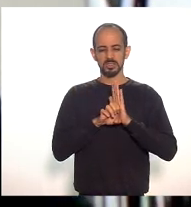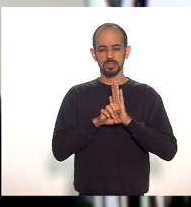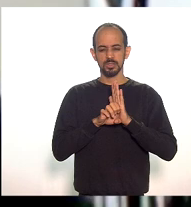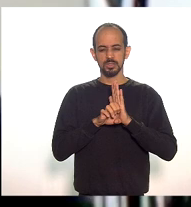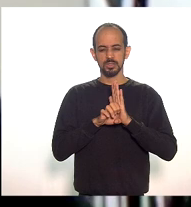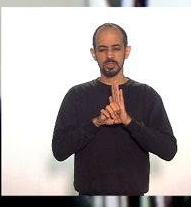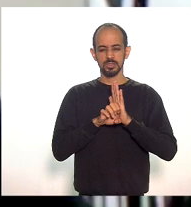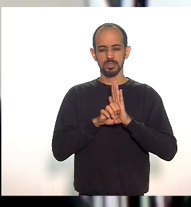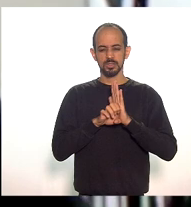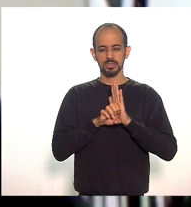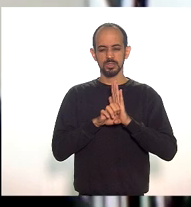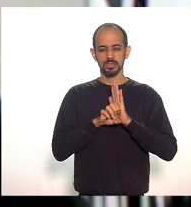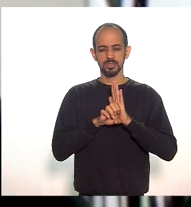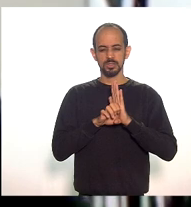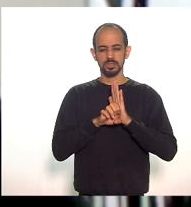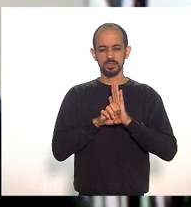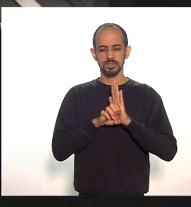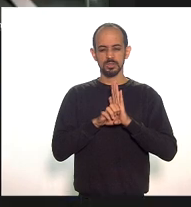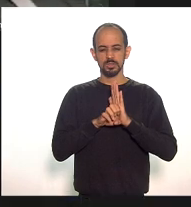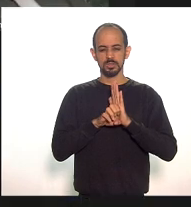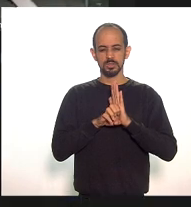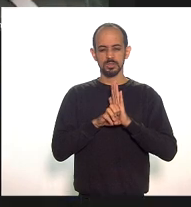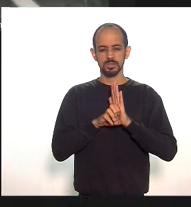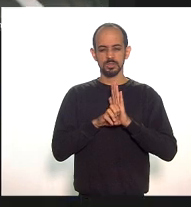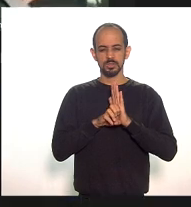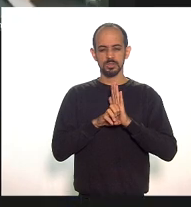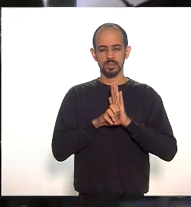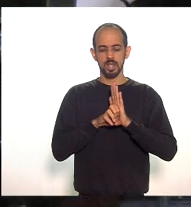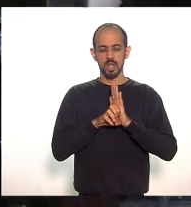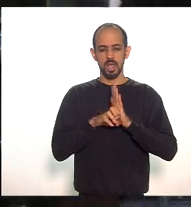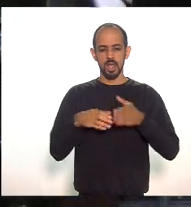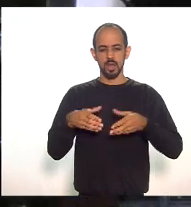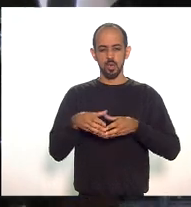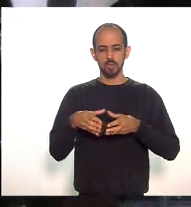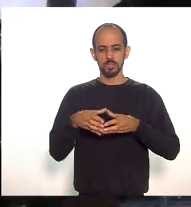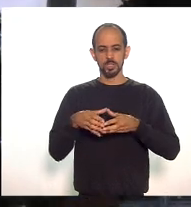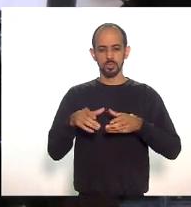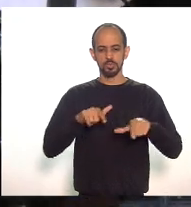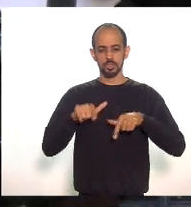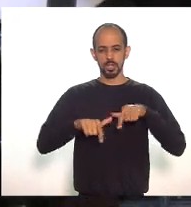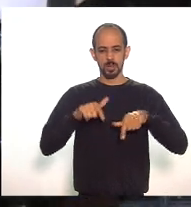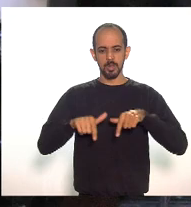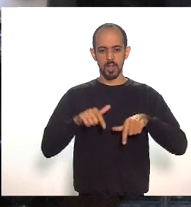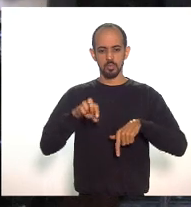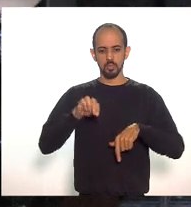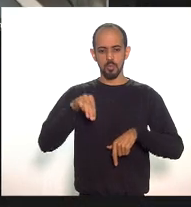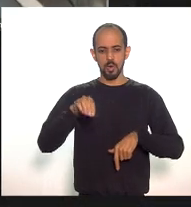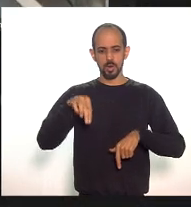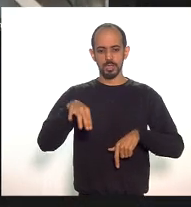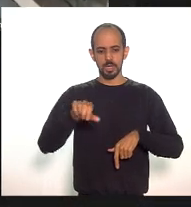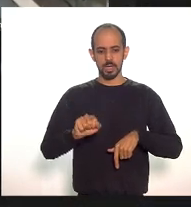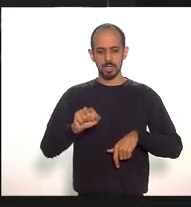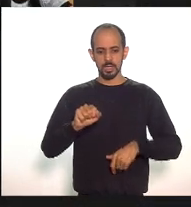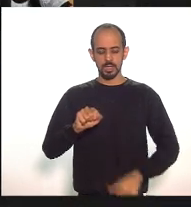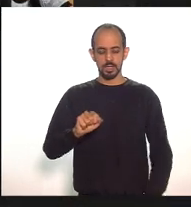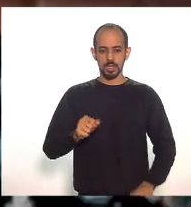um ótimo pô e ela comissão de trabalho Deputado da Mônica Francisco